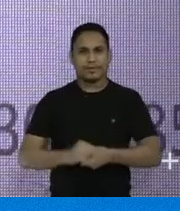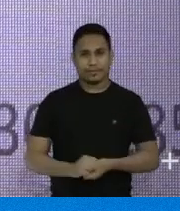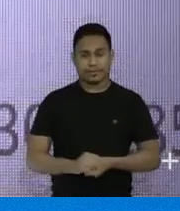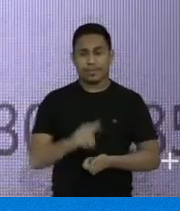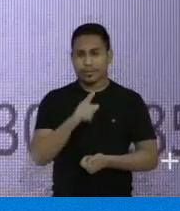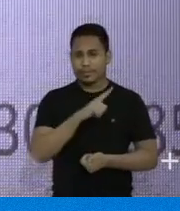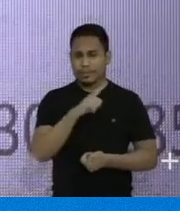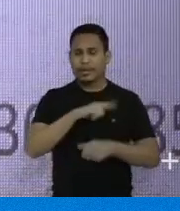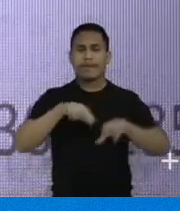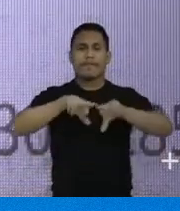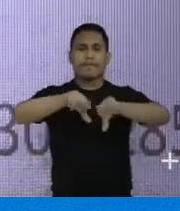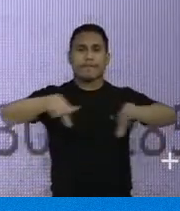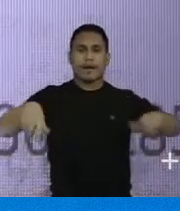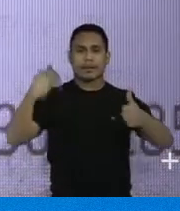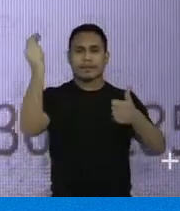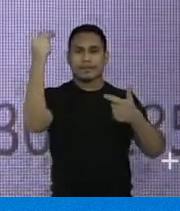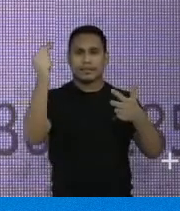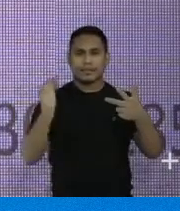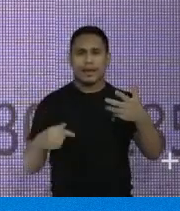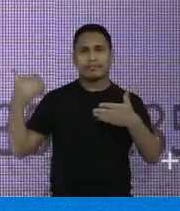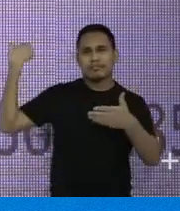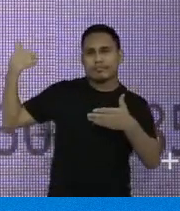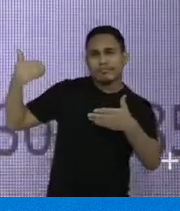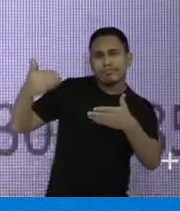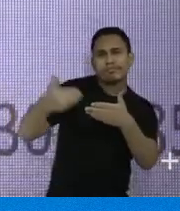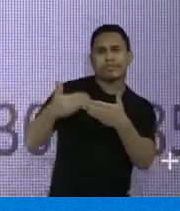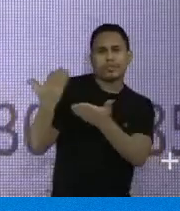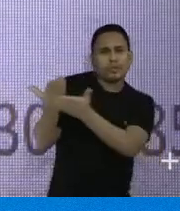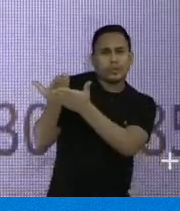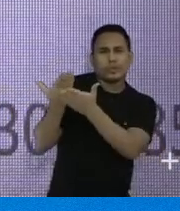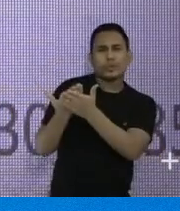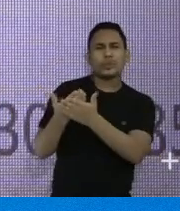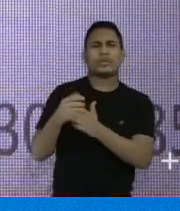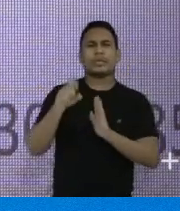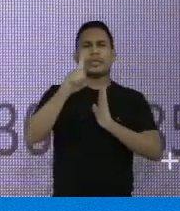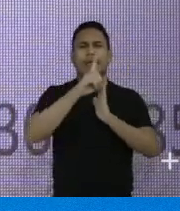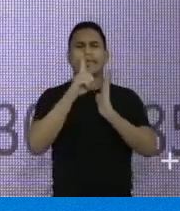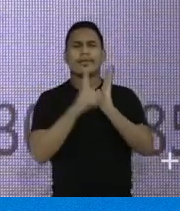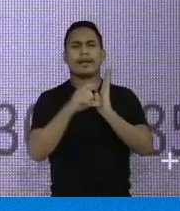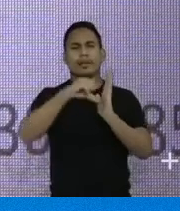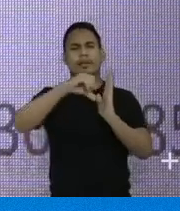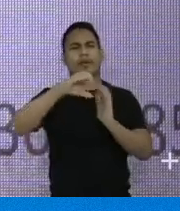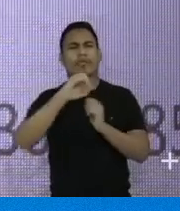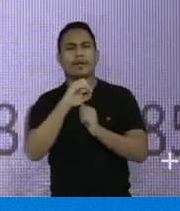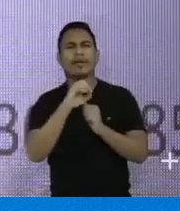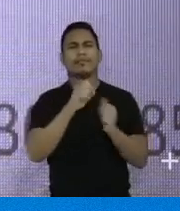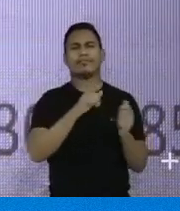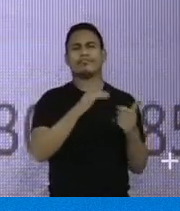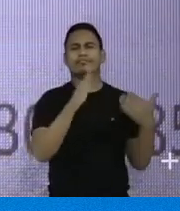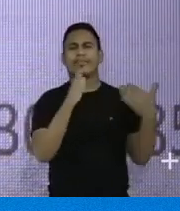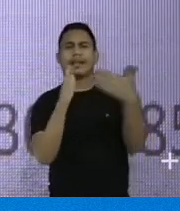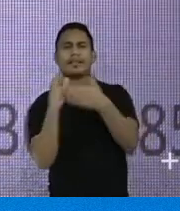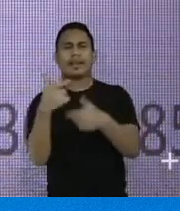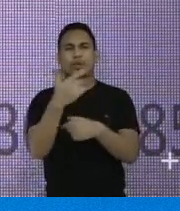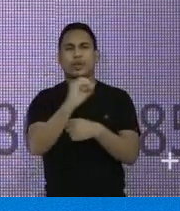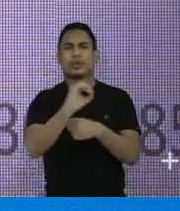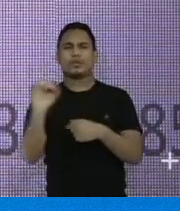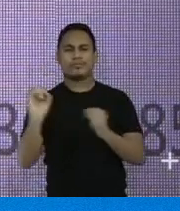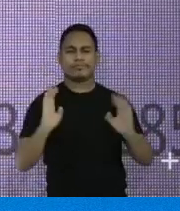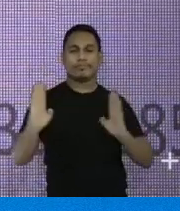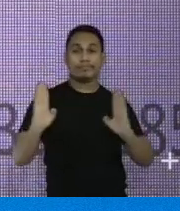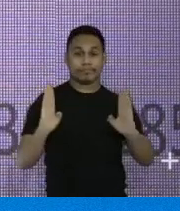foram desenvolvidos ao longo dos anos, desde a década 90, depois do ano 2000, e a gente usou o critério